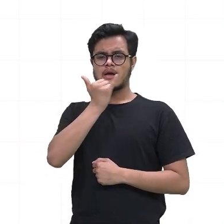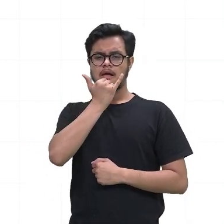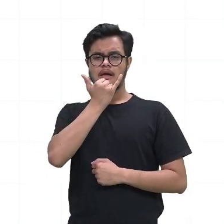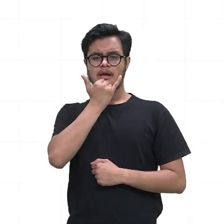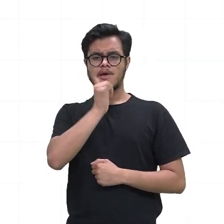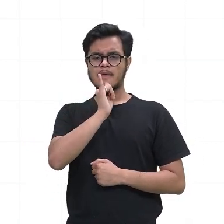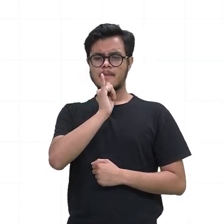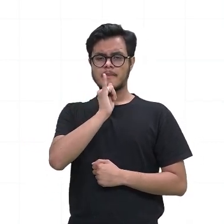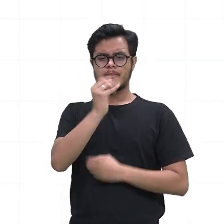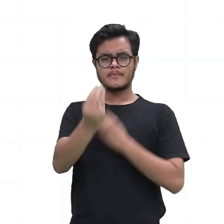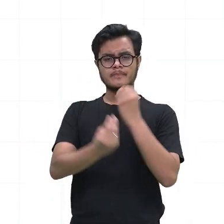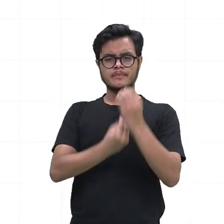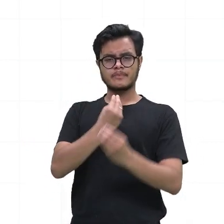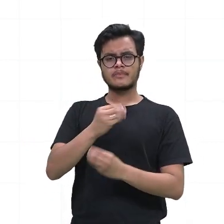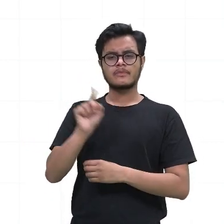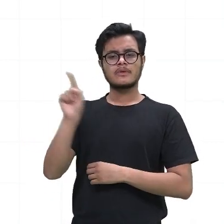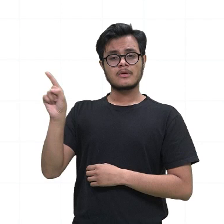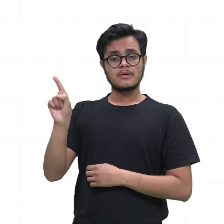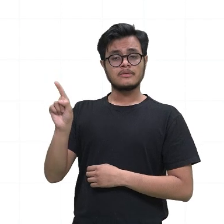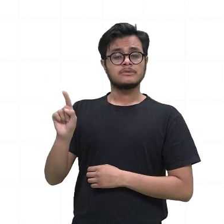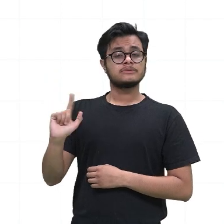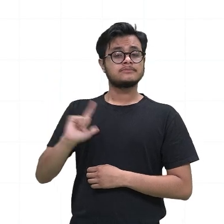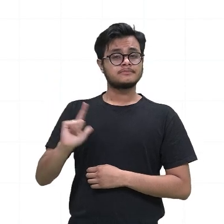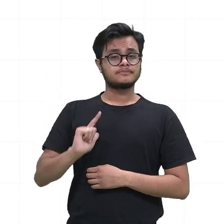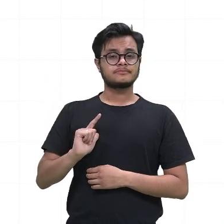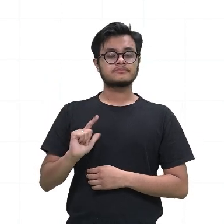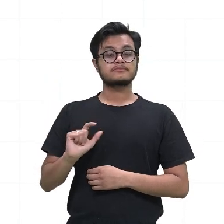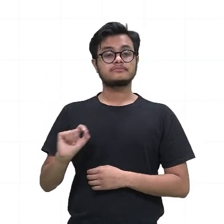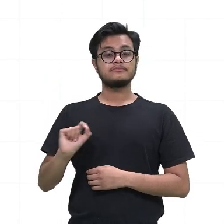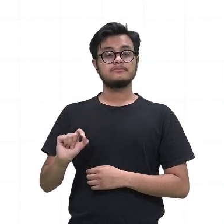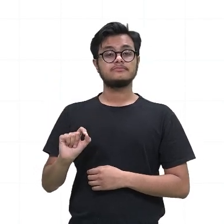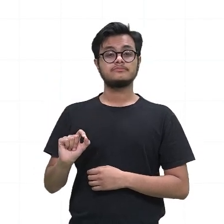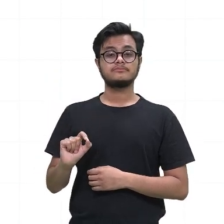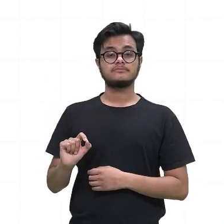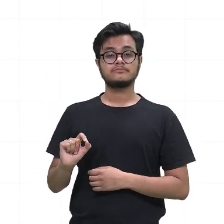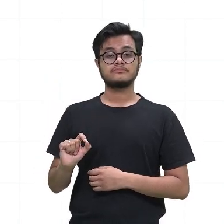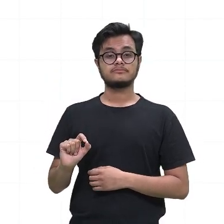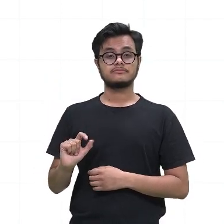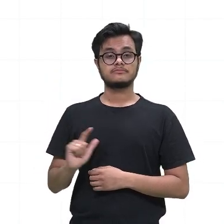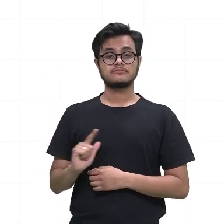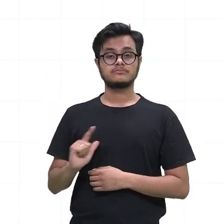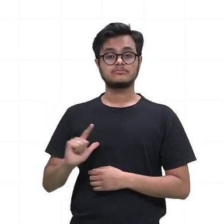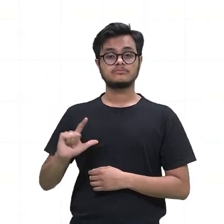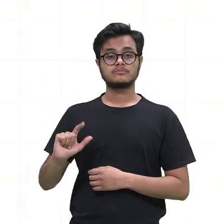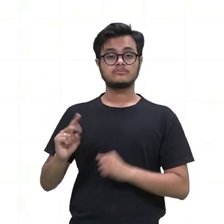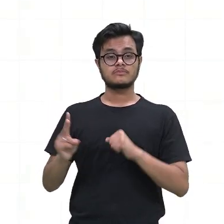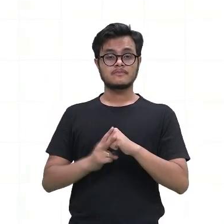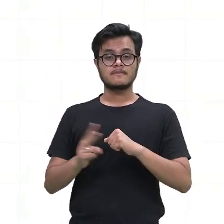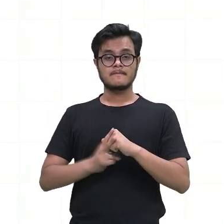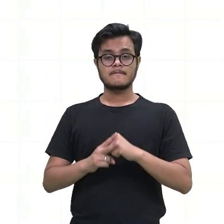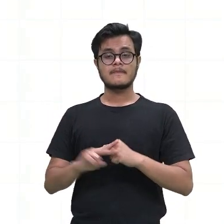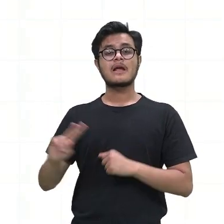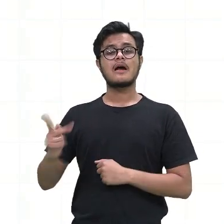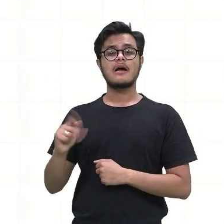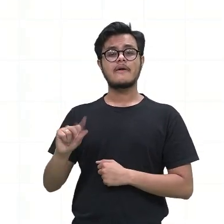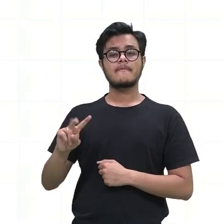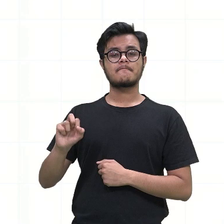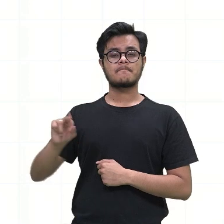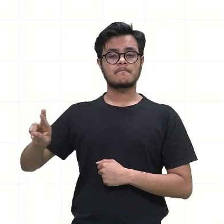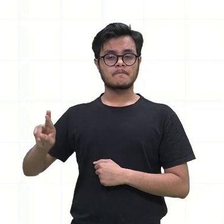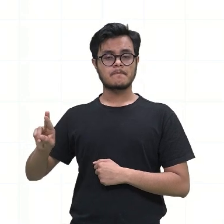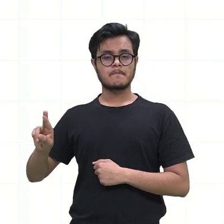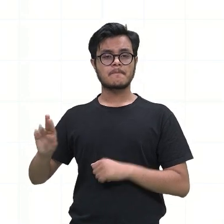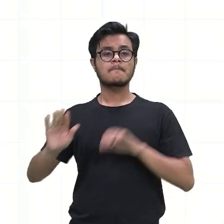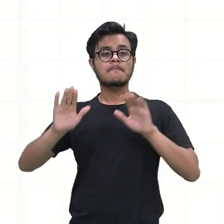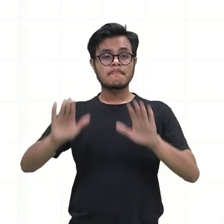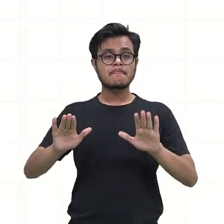só. Muito bem, temos o verbo haver aqui, olha só. Temos o verbo haver. Notem aí que que esse texto ele está